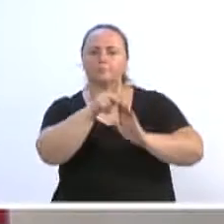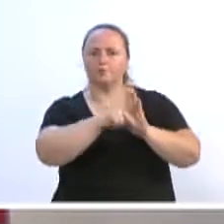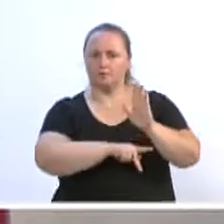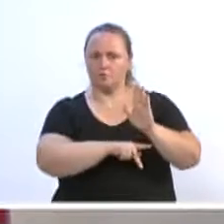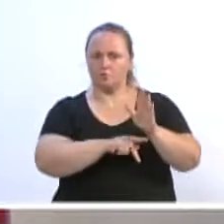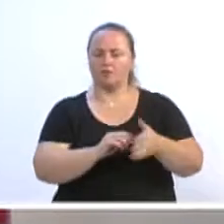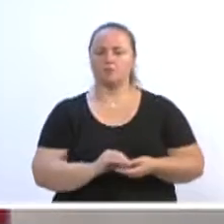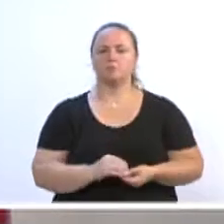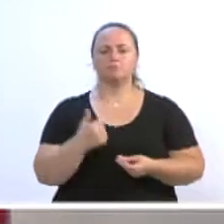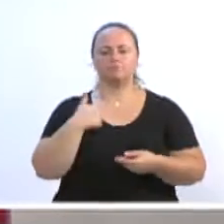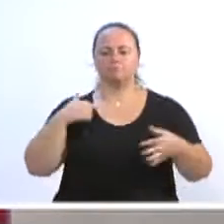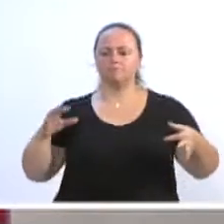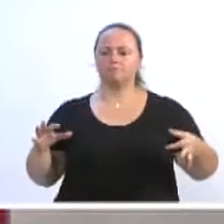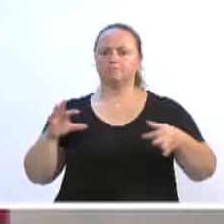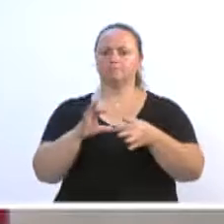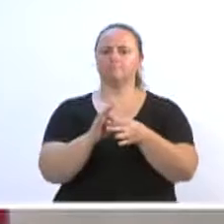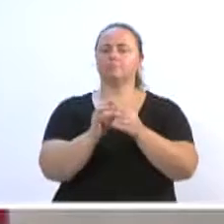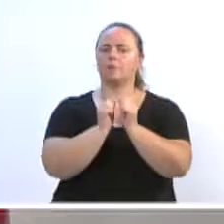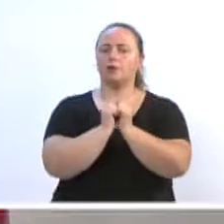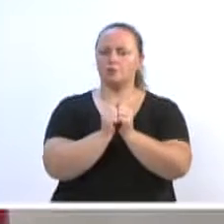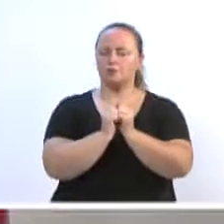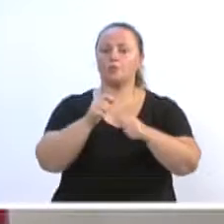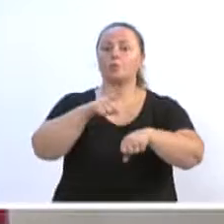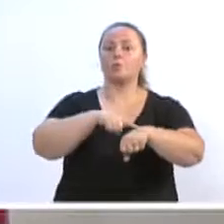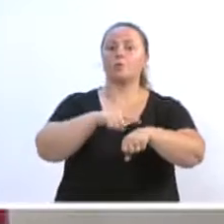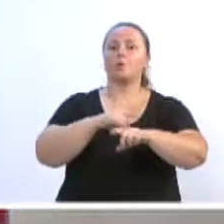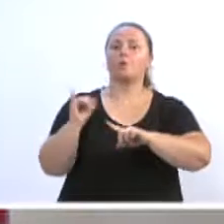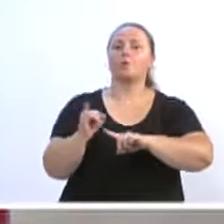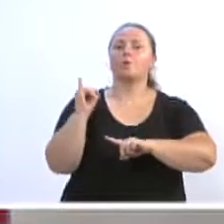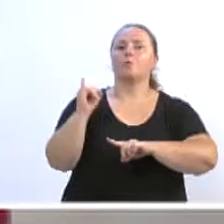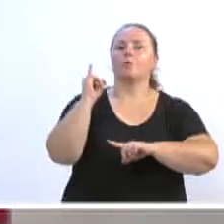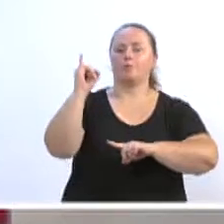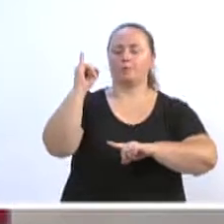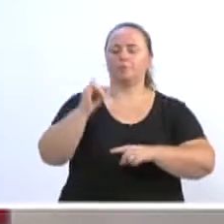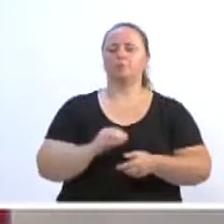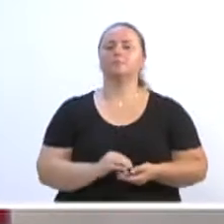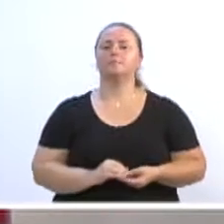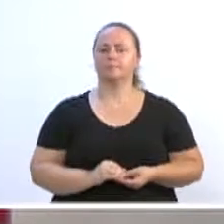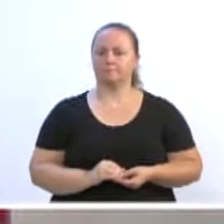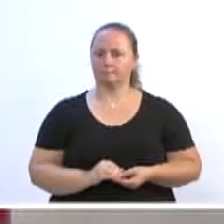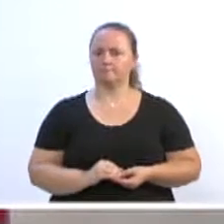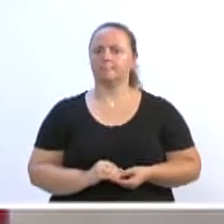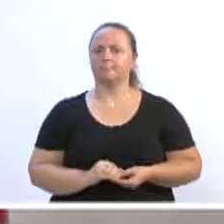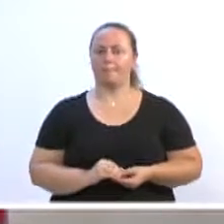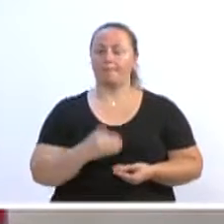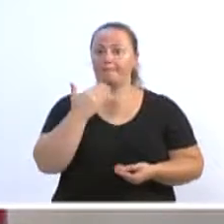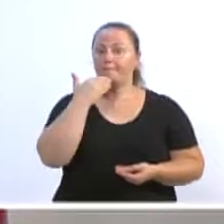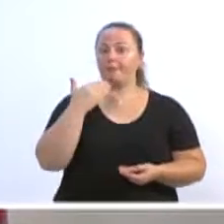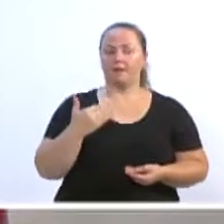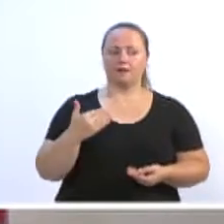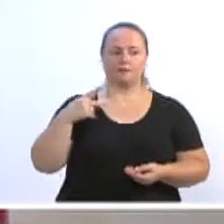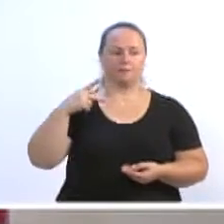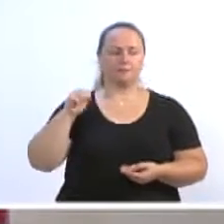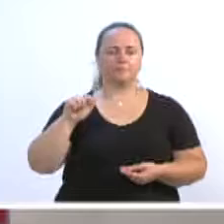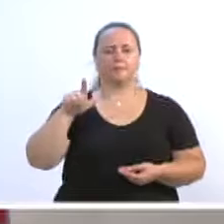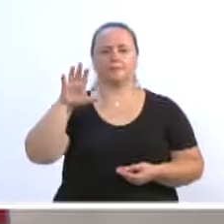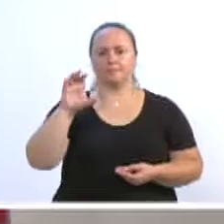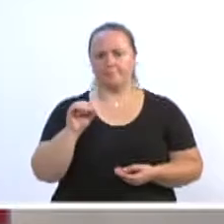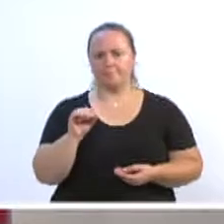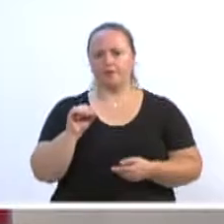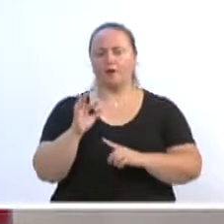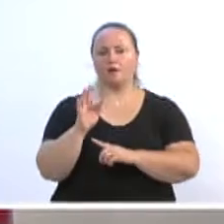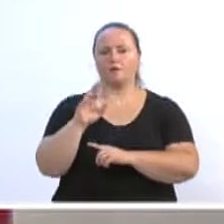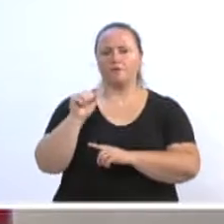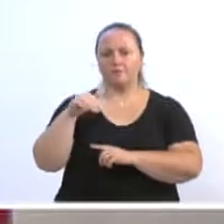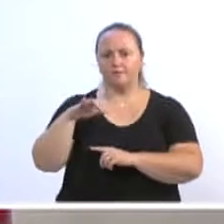eu participei deste momento importante, na qualidade de gerente da SDR, fui designado pelo Paulo França, à época, para